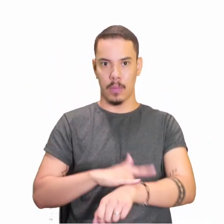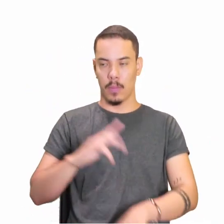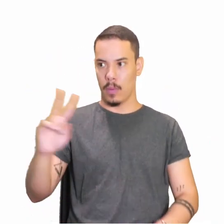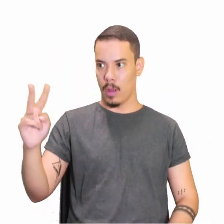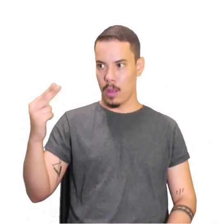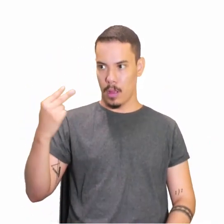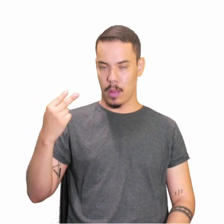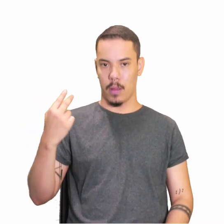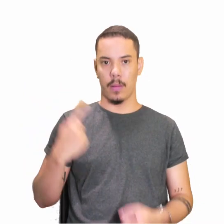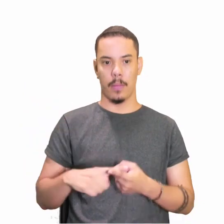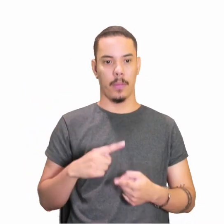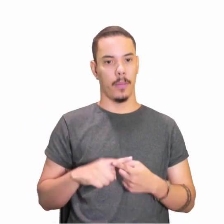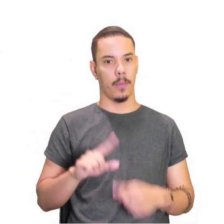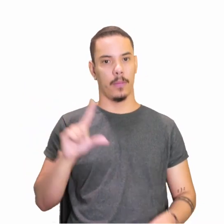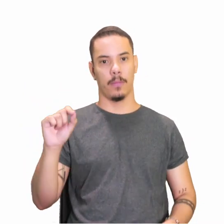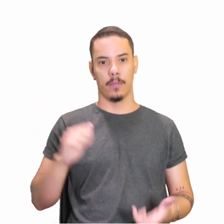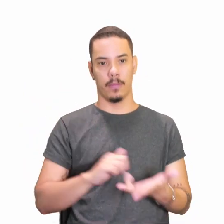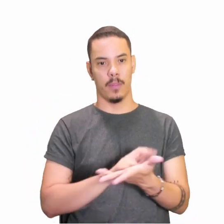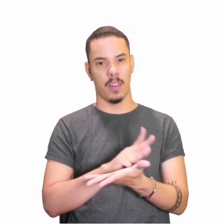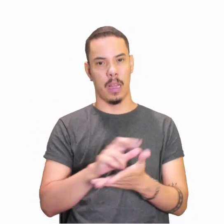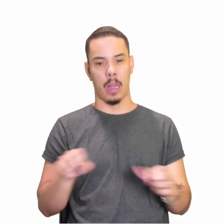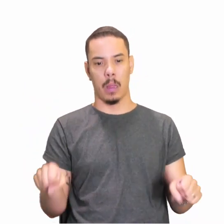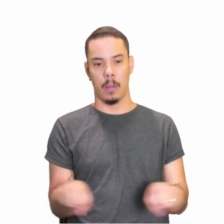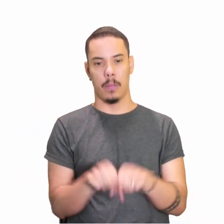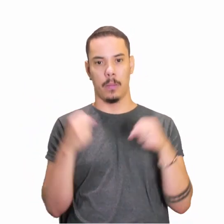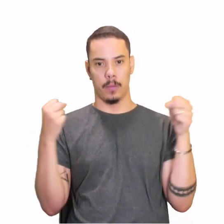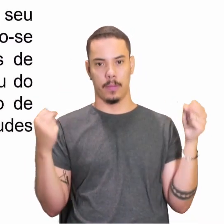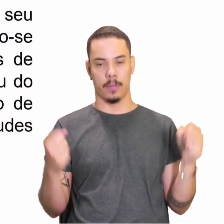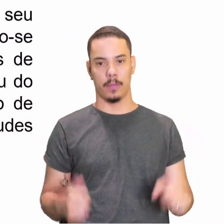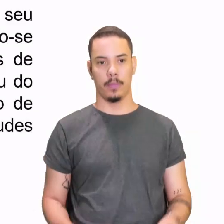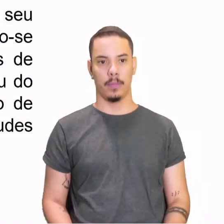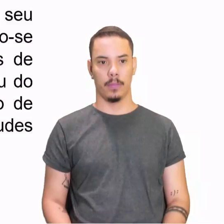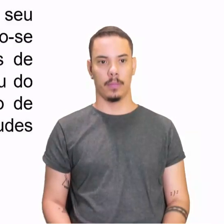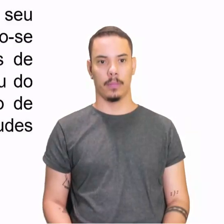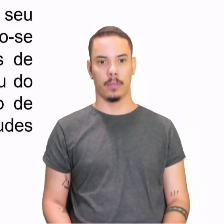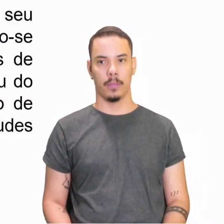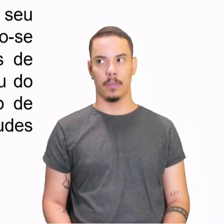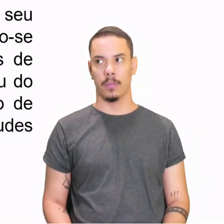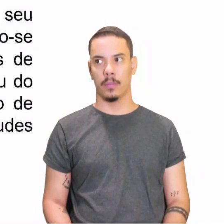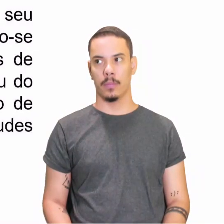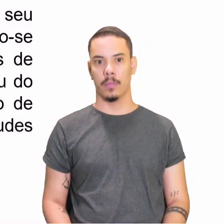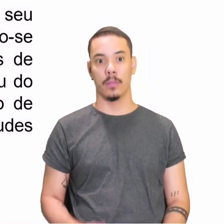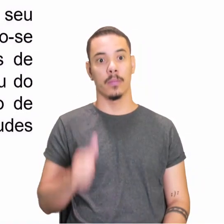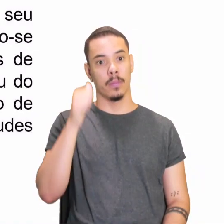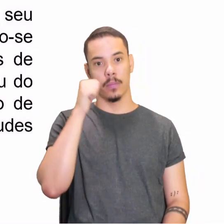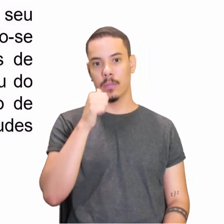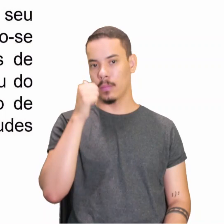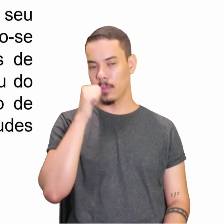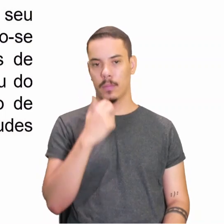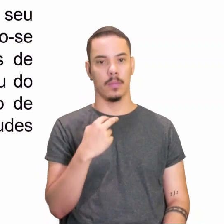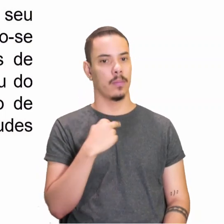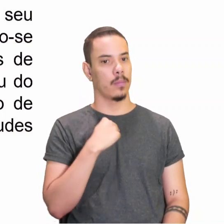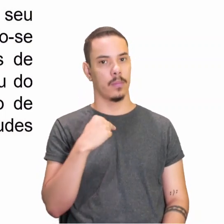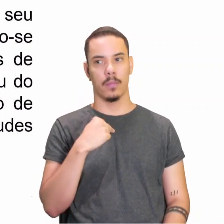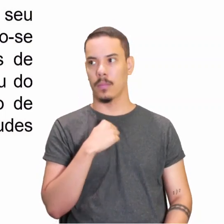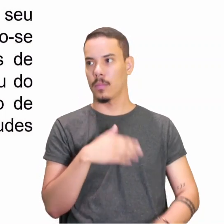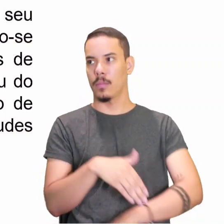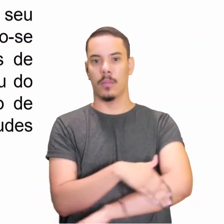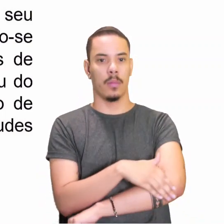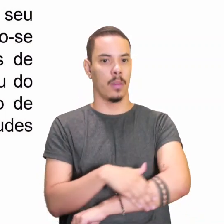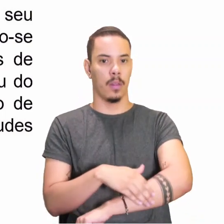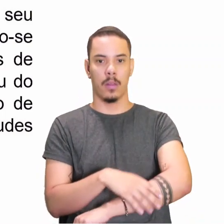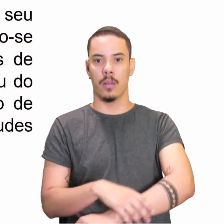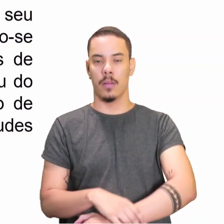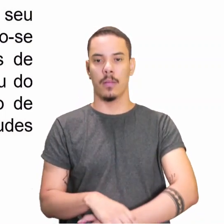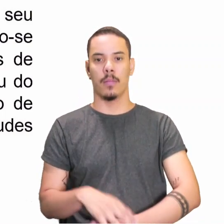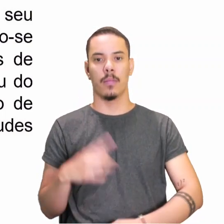isto, partiu-se em 1000 estilhaços. A moça já não podia sair à rua, pois